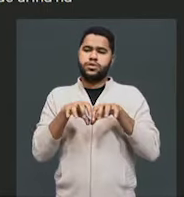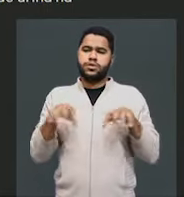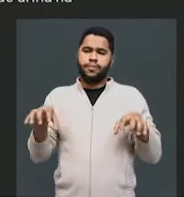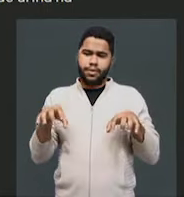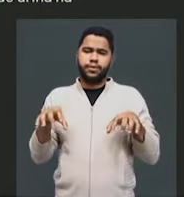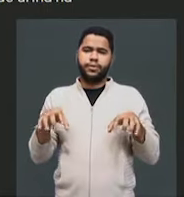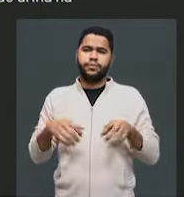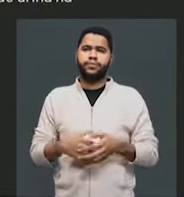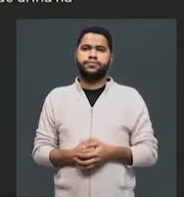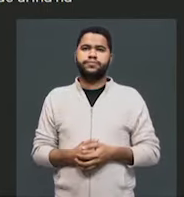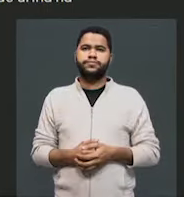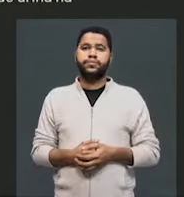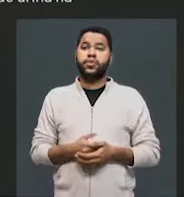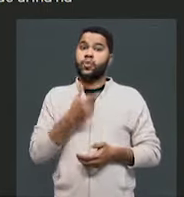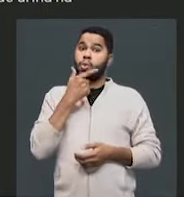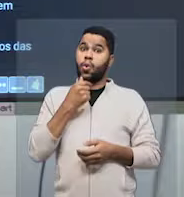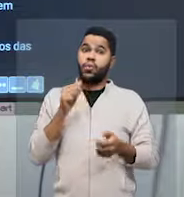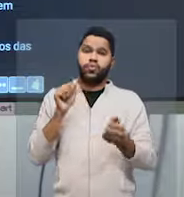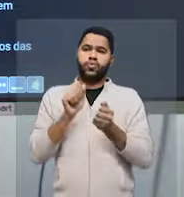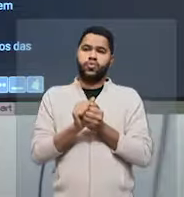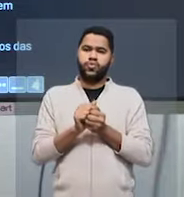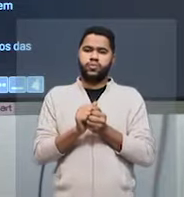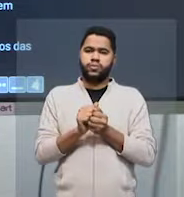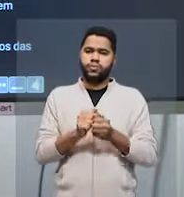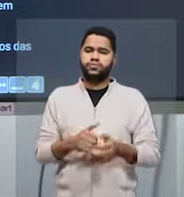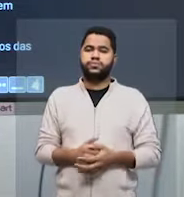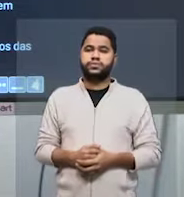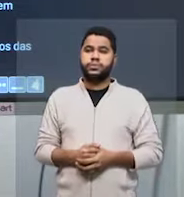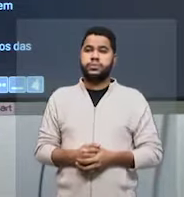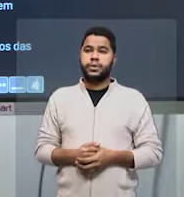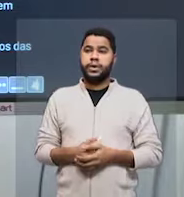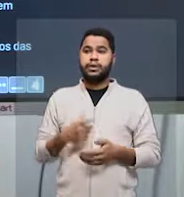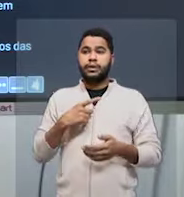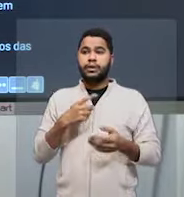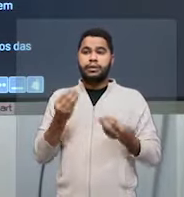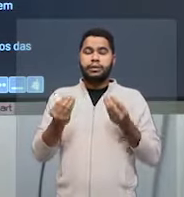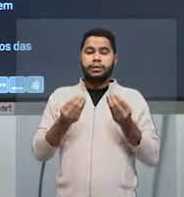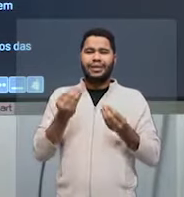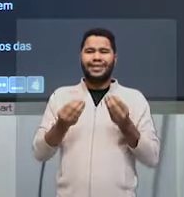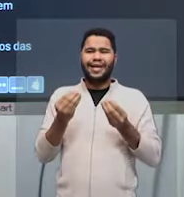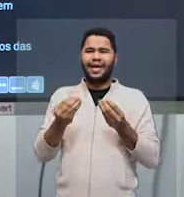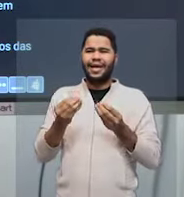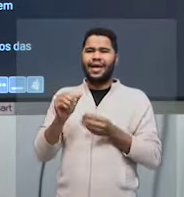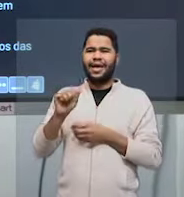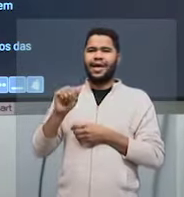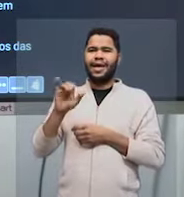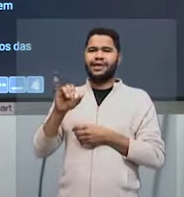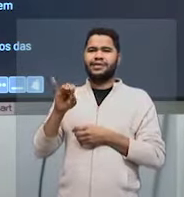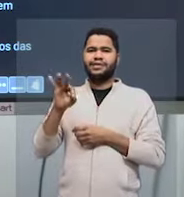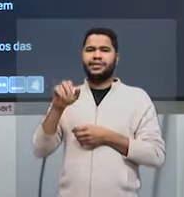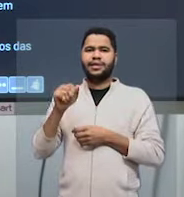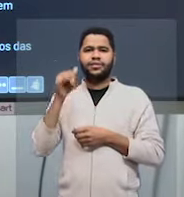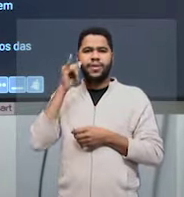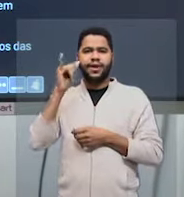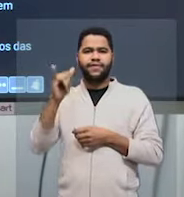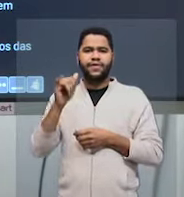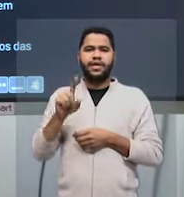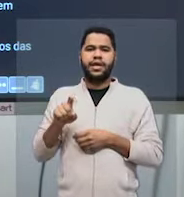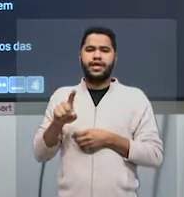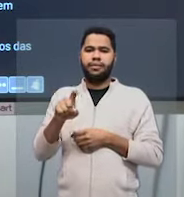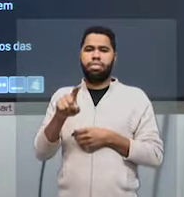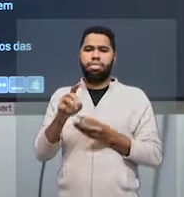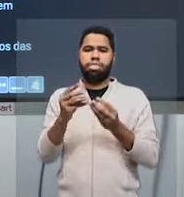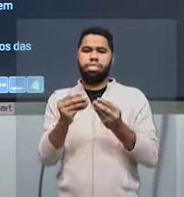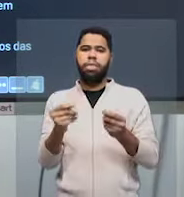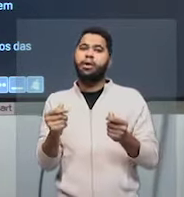da vagina, tá? No homem é junto. Então, tem que neutralizar a acidez para não matar os espermatozoides, tá certo? Então,